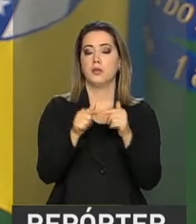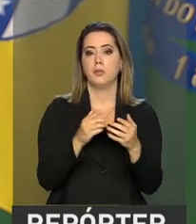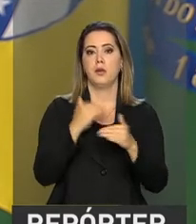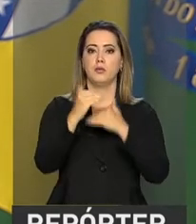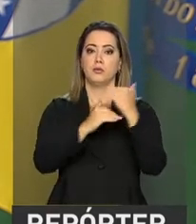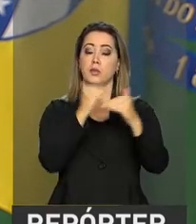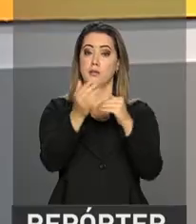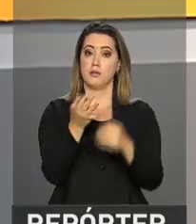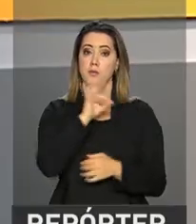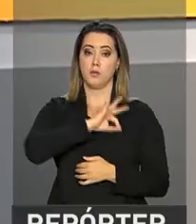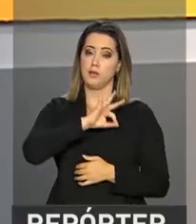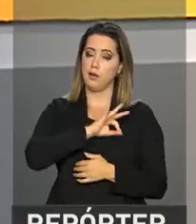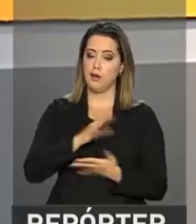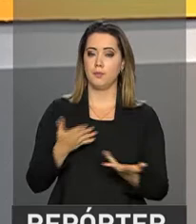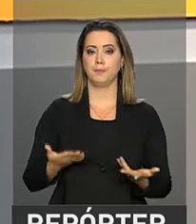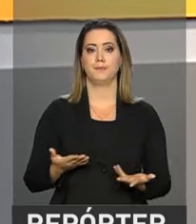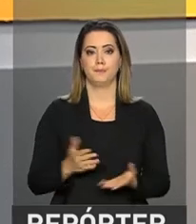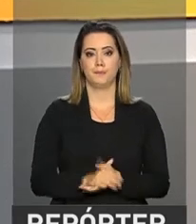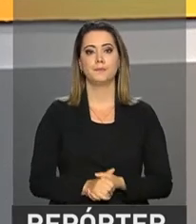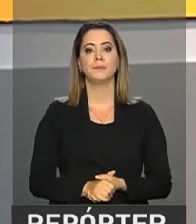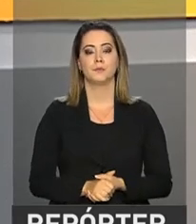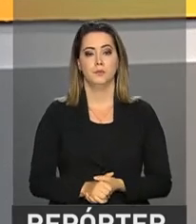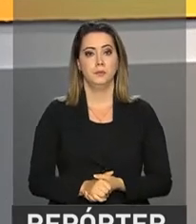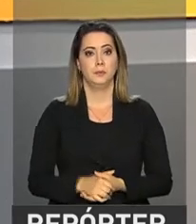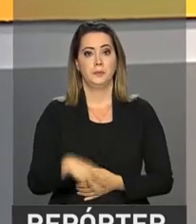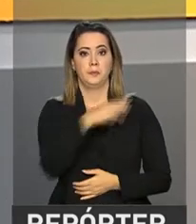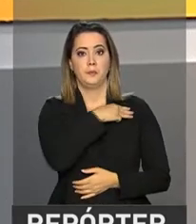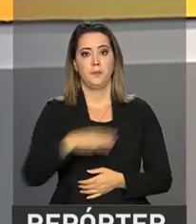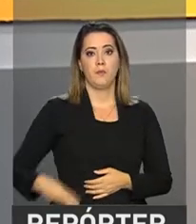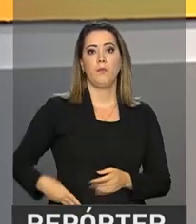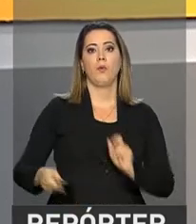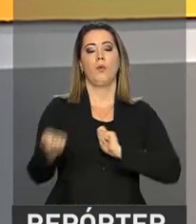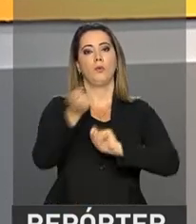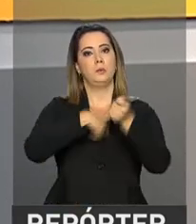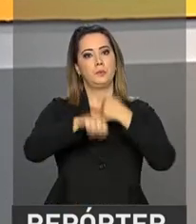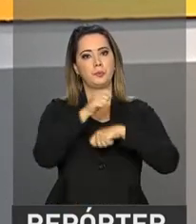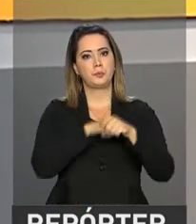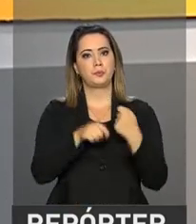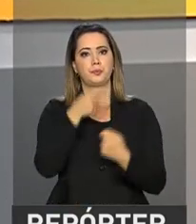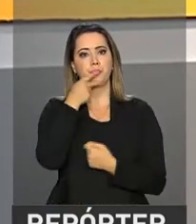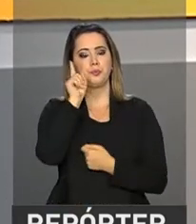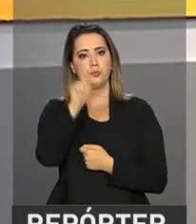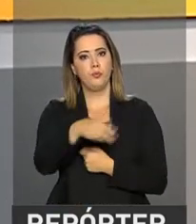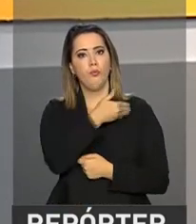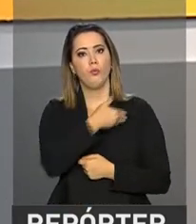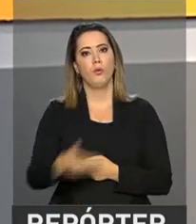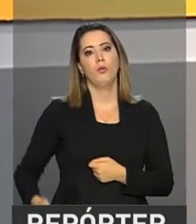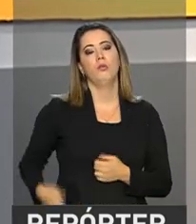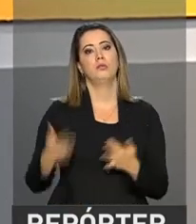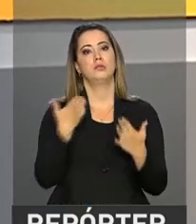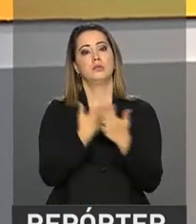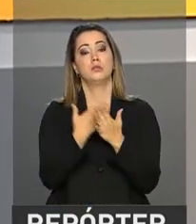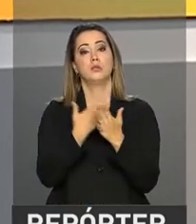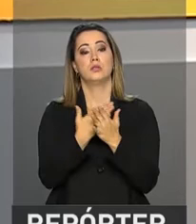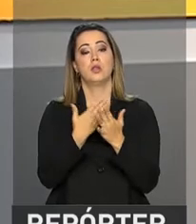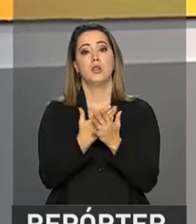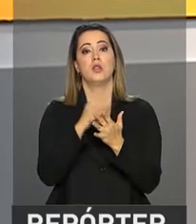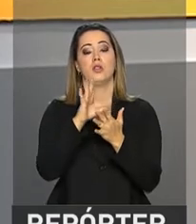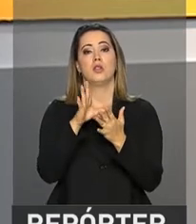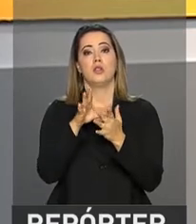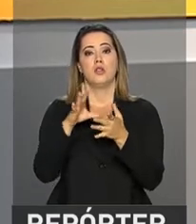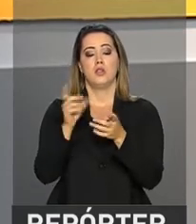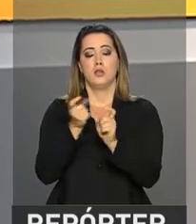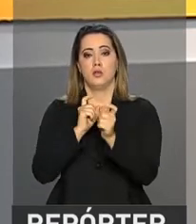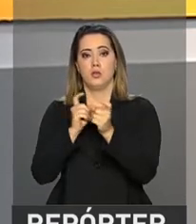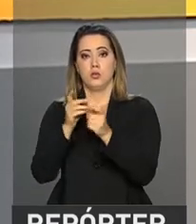a renda o ministro da fazenda henrique meirelles confirmou que o governo estuda desestatização da loteria da caixa